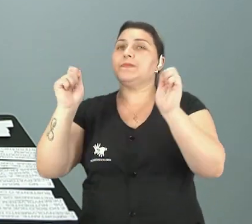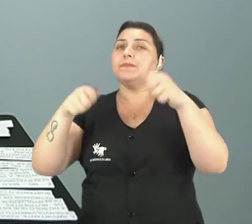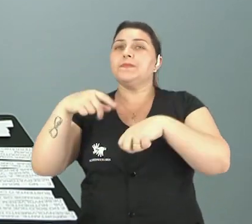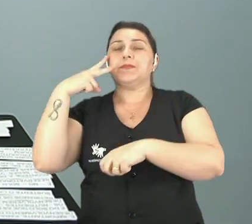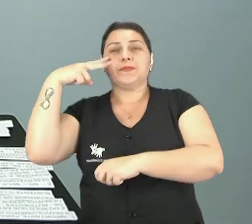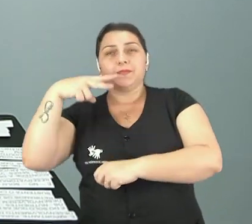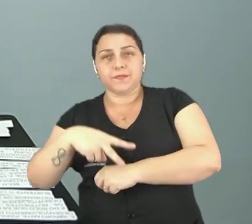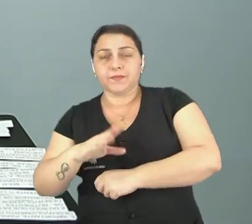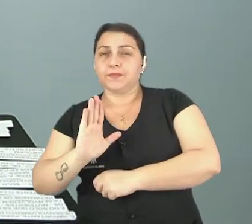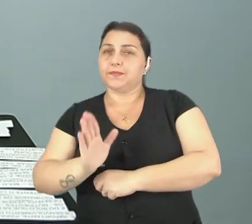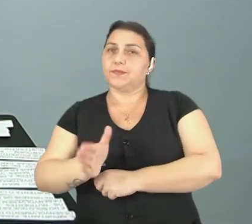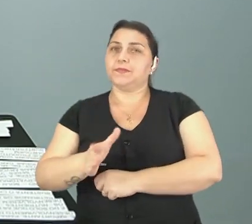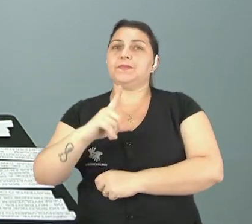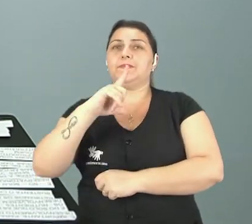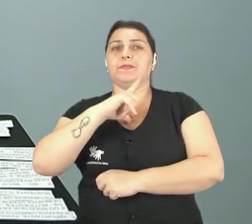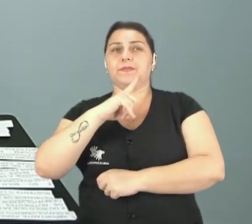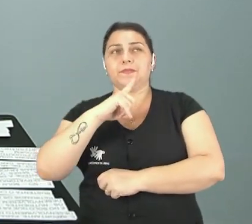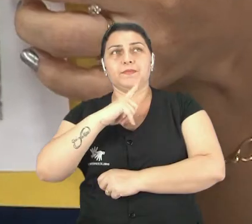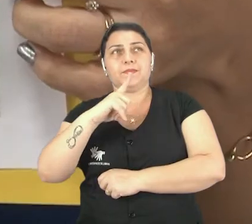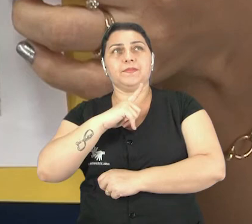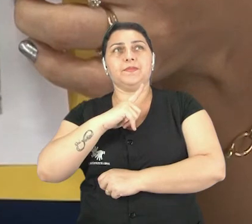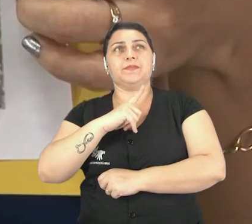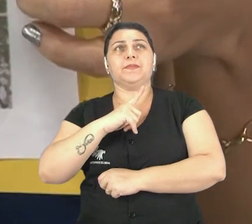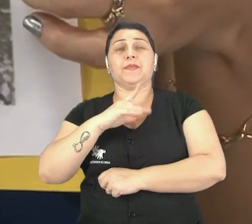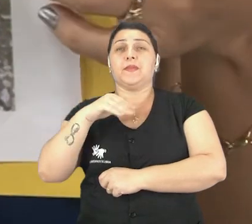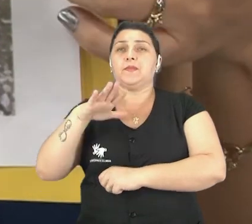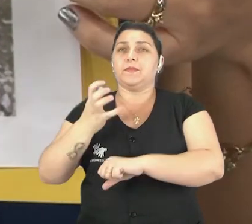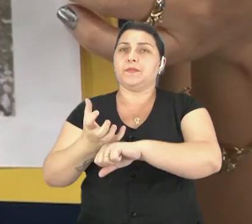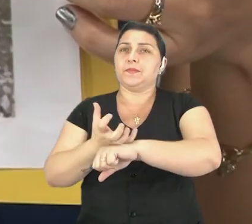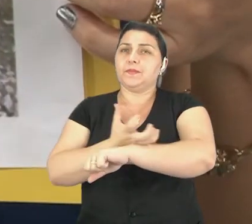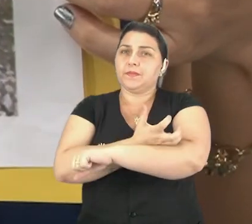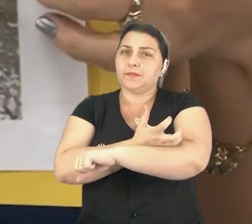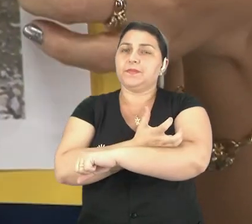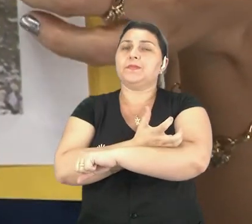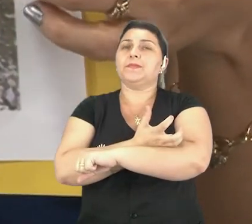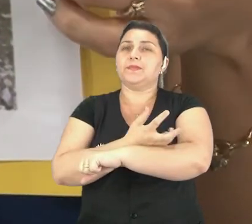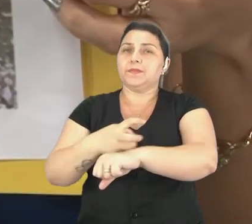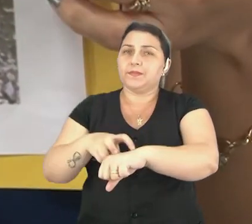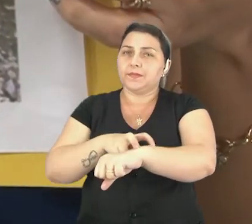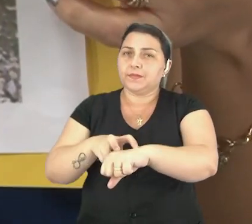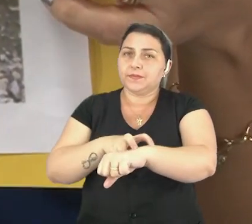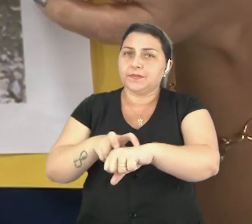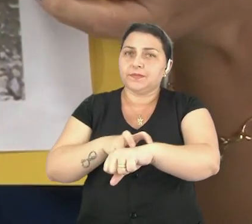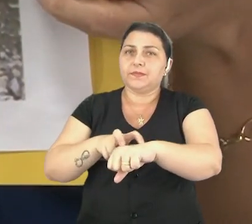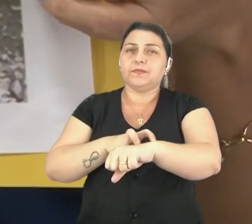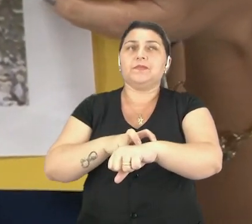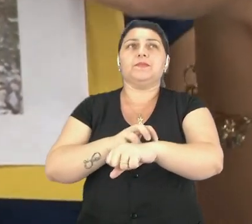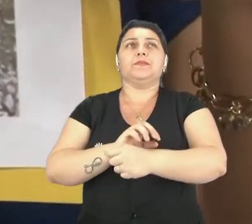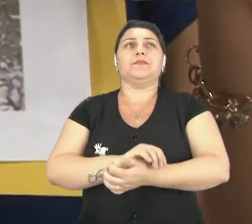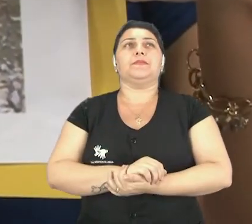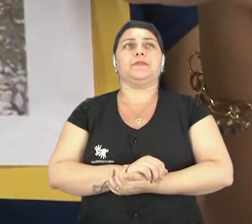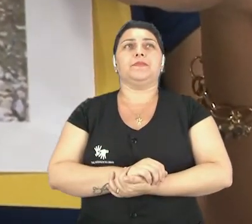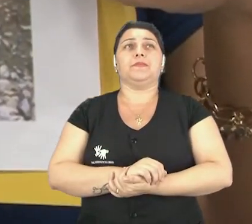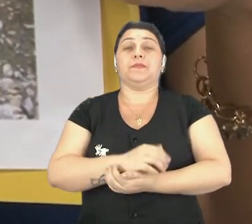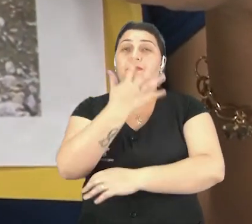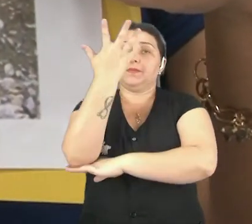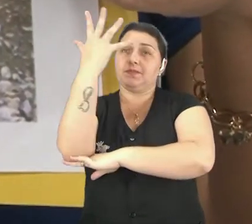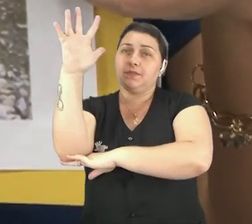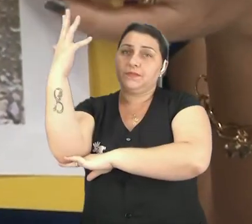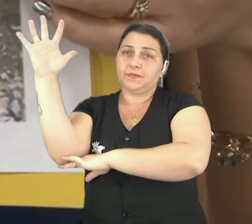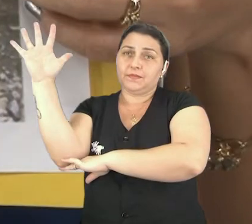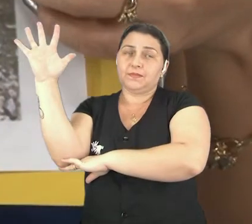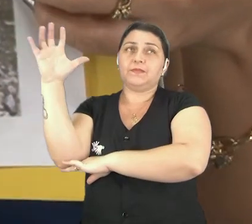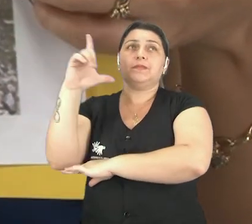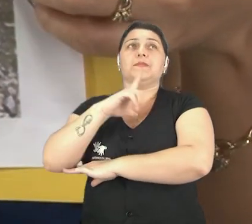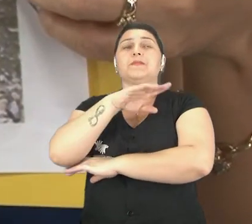quê? Que já temos mais vegetações, certo? Coberta aqui,